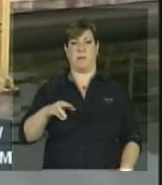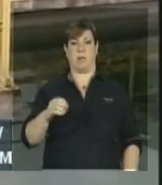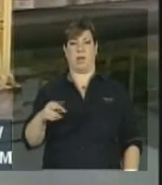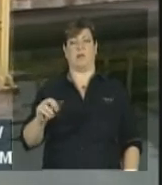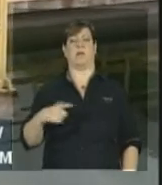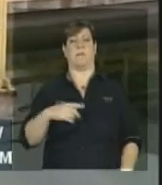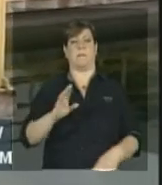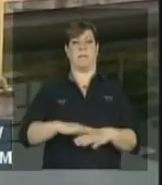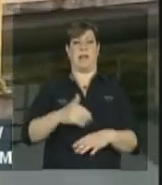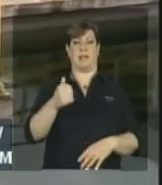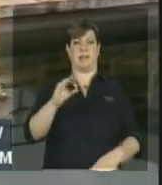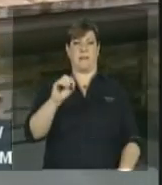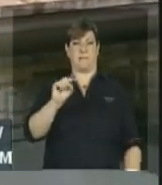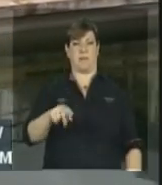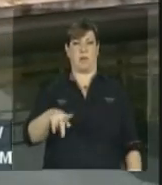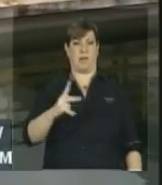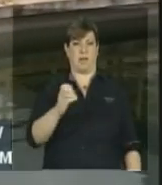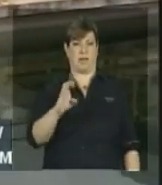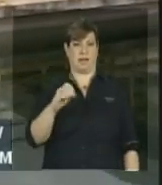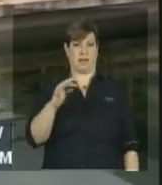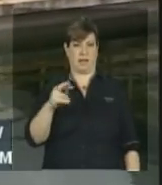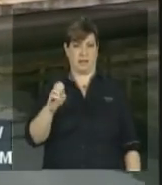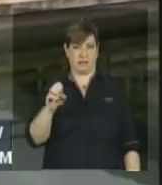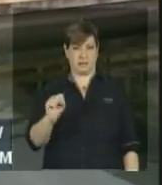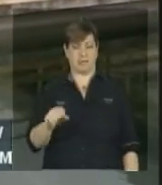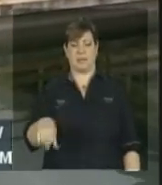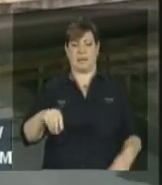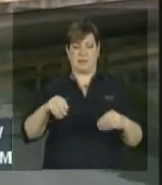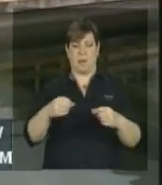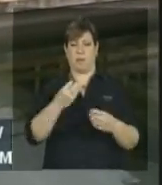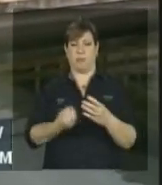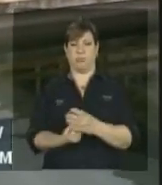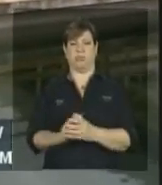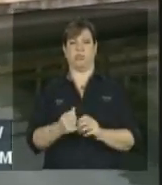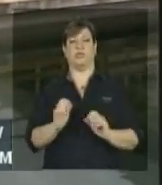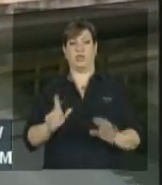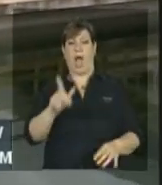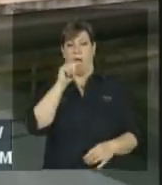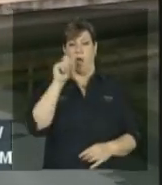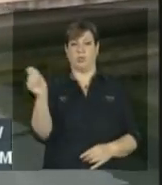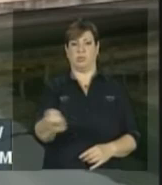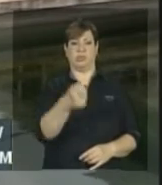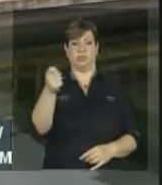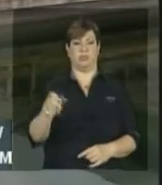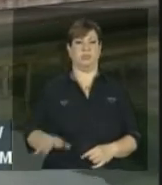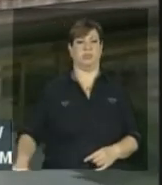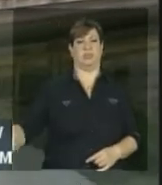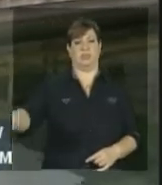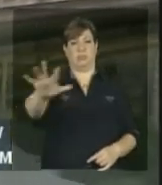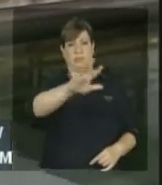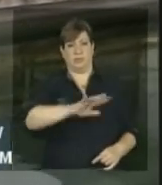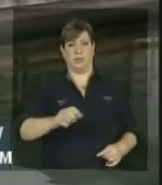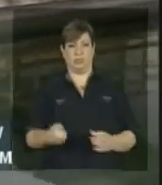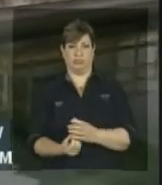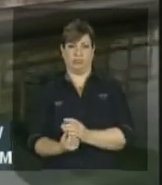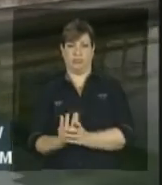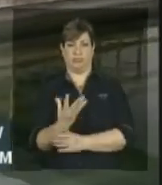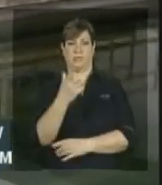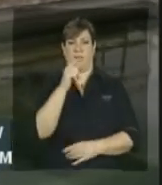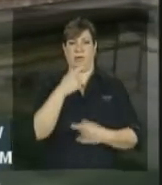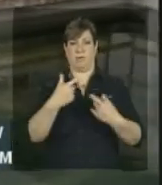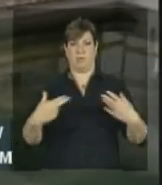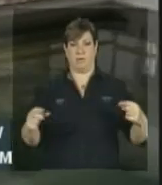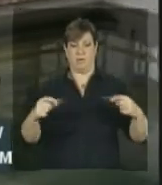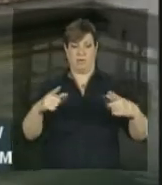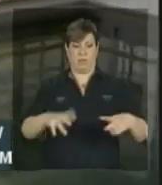mil hectares de terras férteis, que já começam a ser banhadas com águas daquele canal, irrigando as chamadas manchas